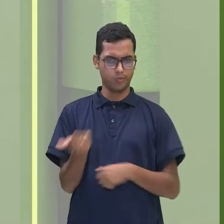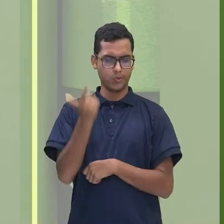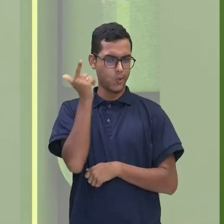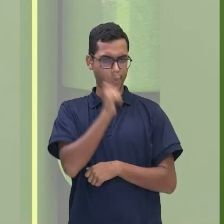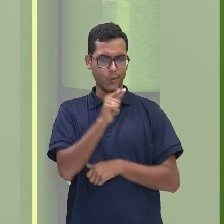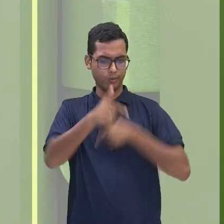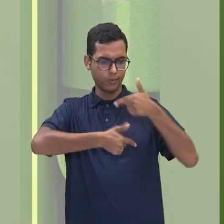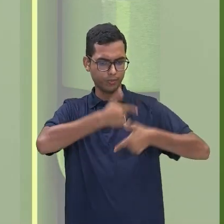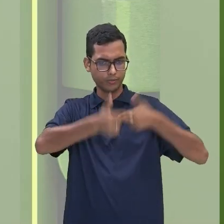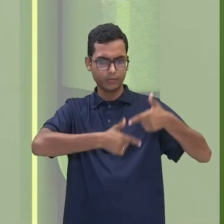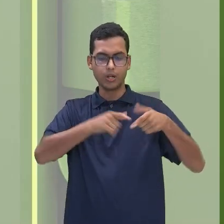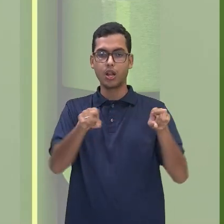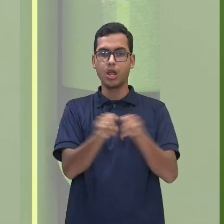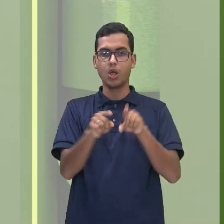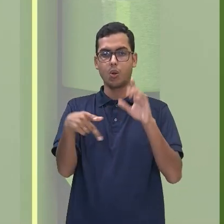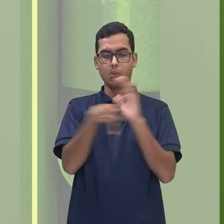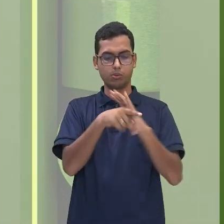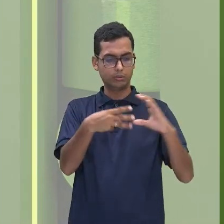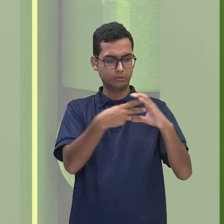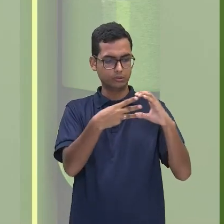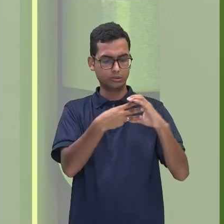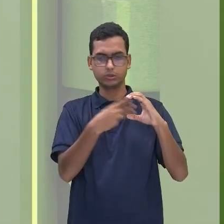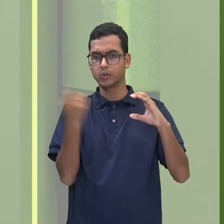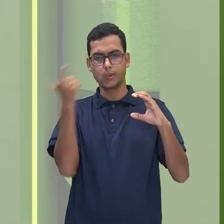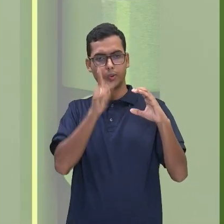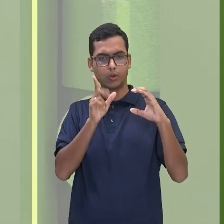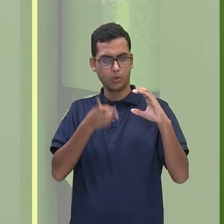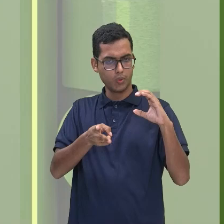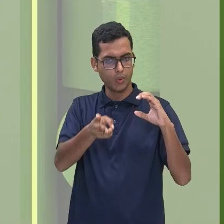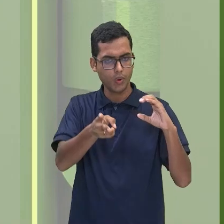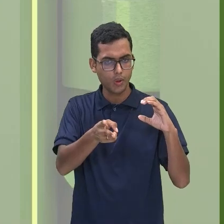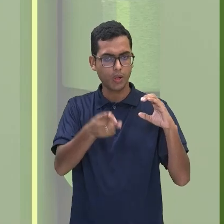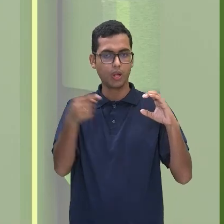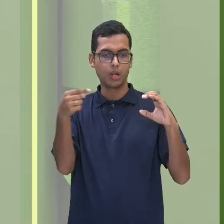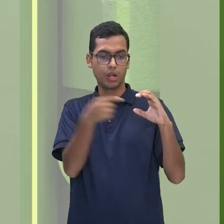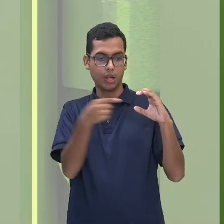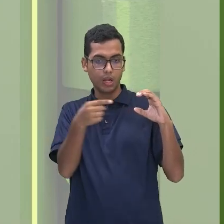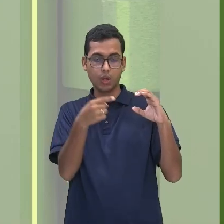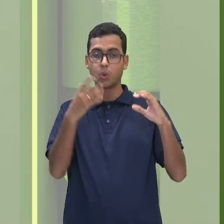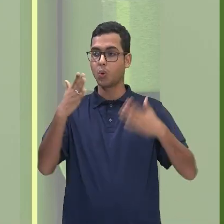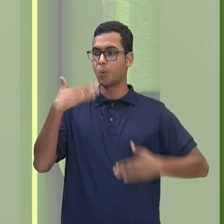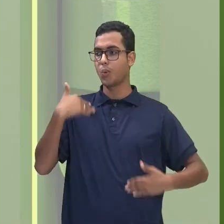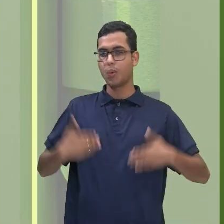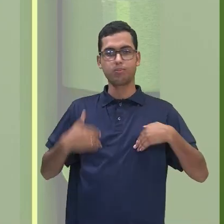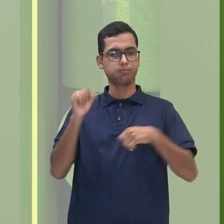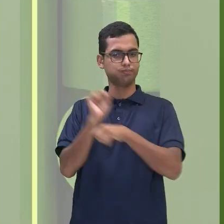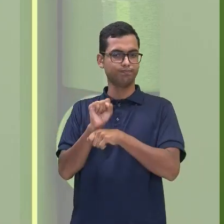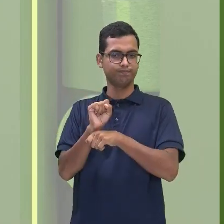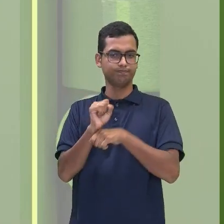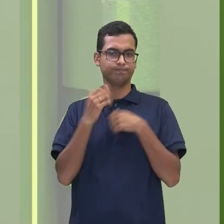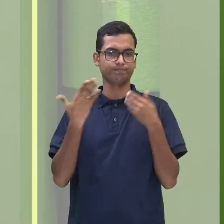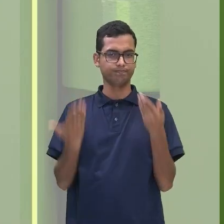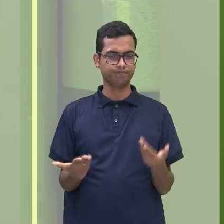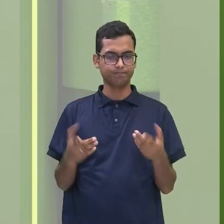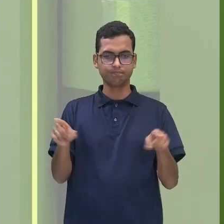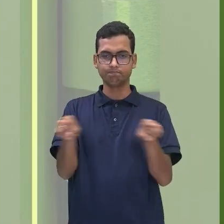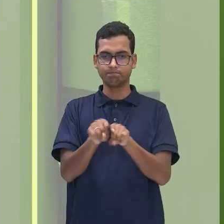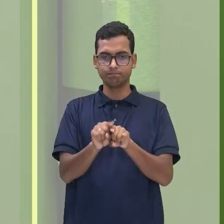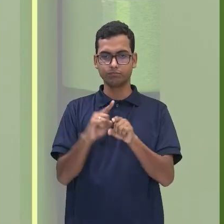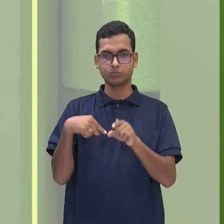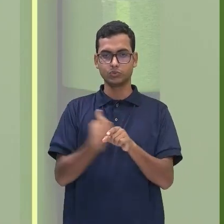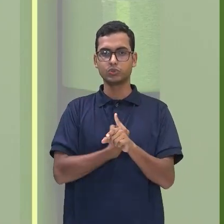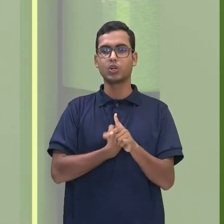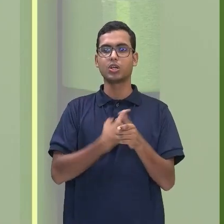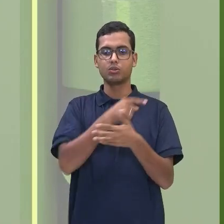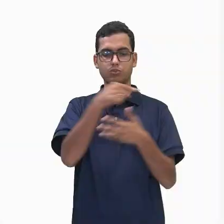funciona. Então, vocês têm que ter esse conhecimento de que nós somos essa unidade complexa. Vamos continuar